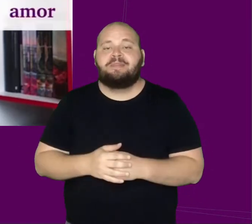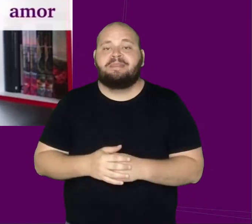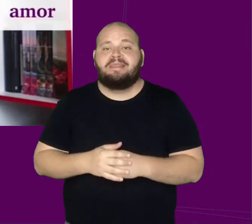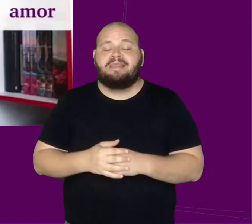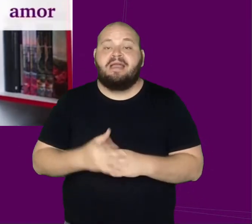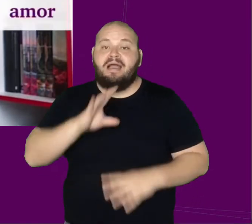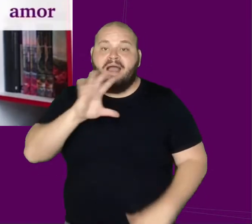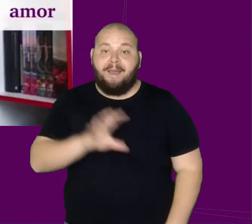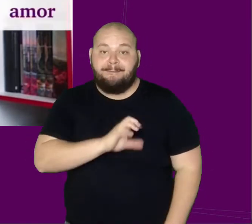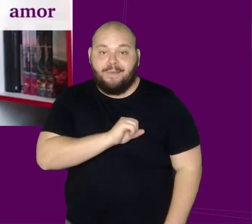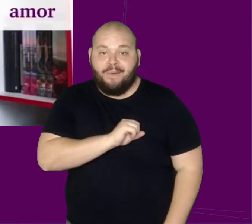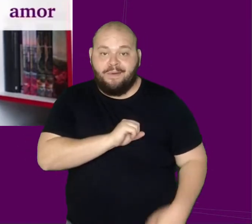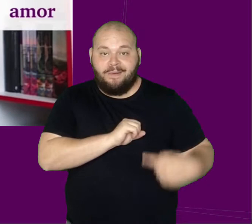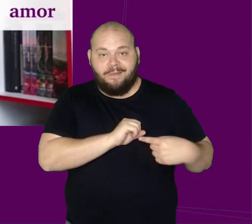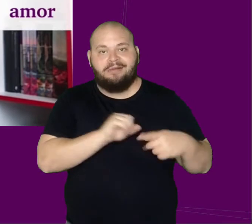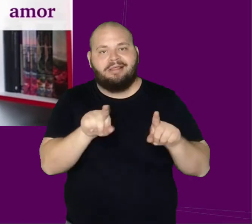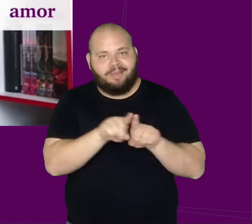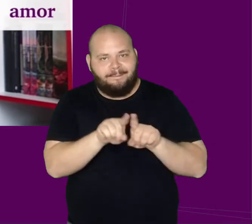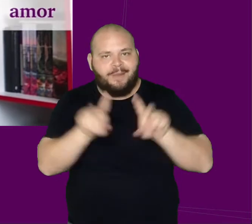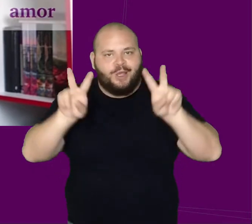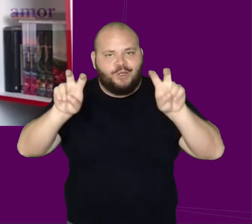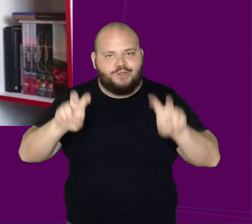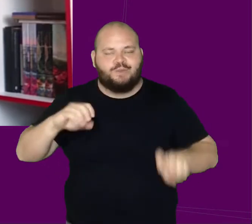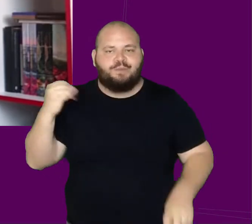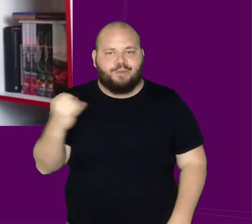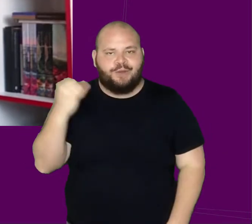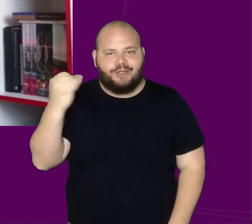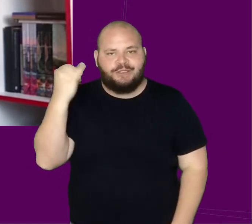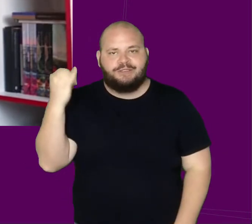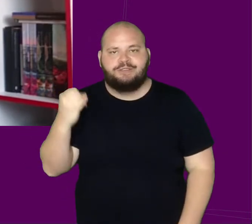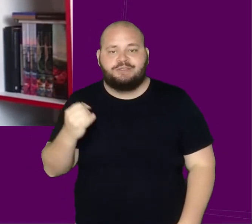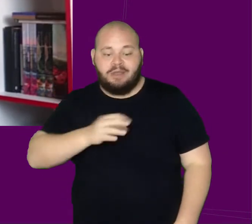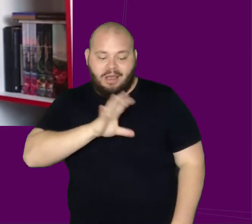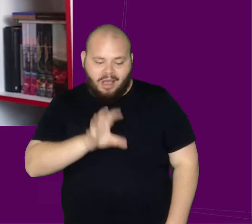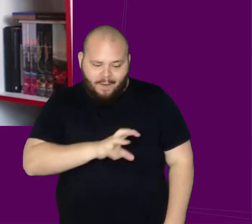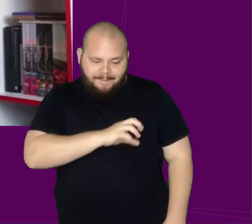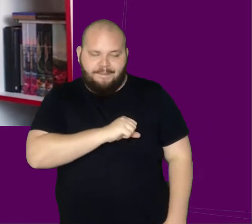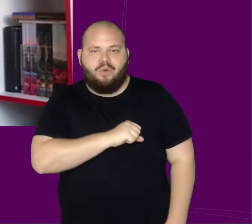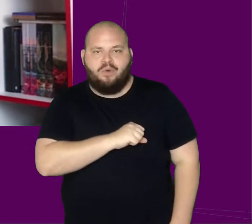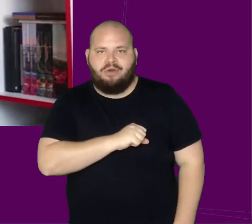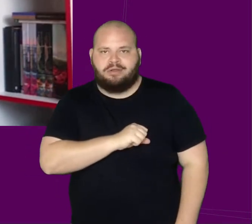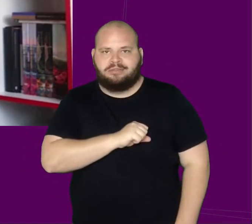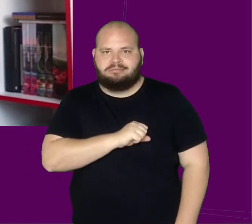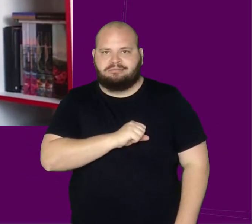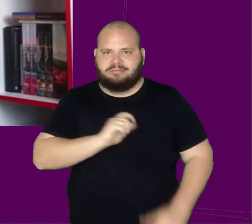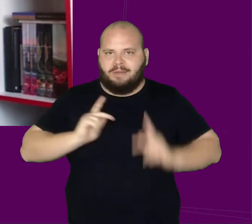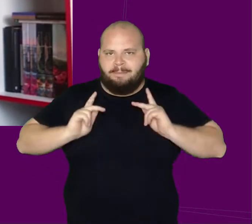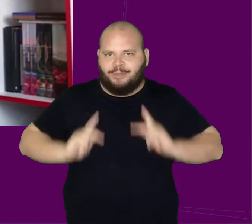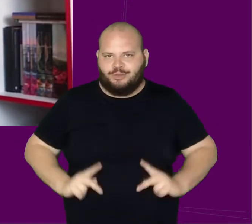amor como um tema muito importante para ela, tanto o amor carnal